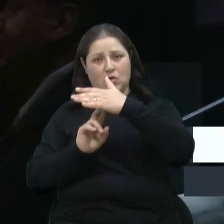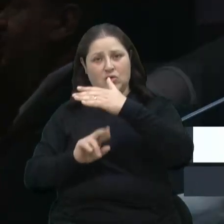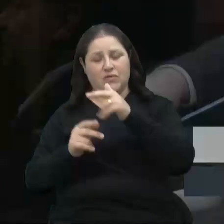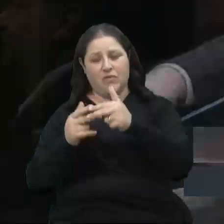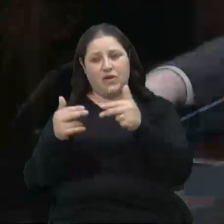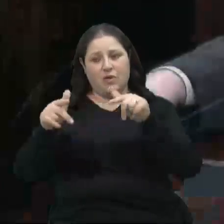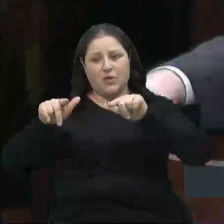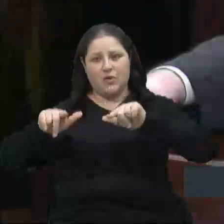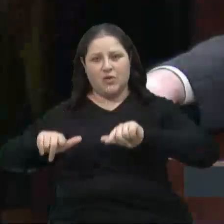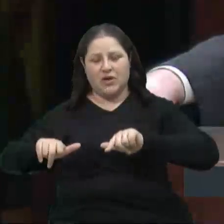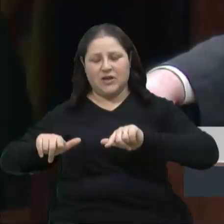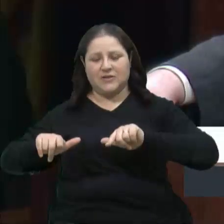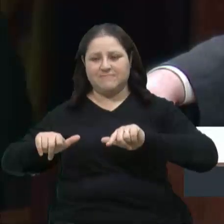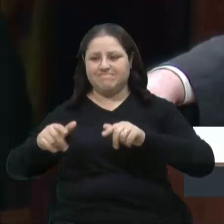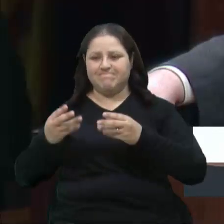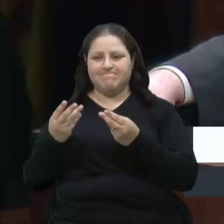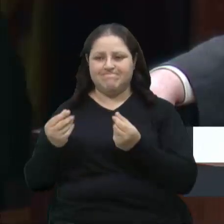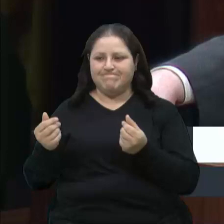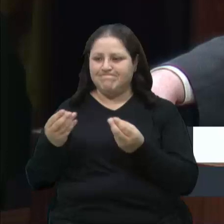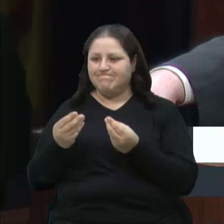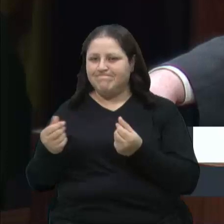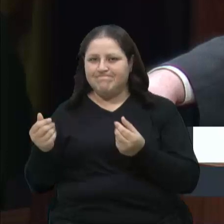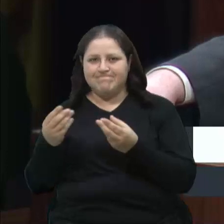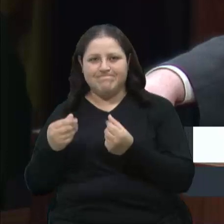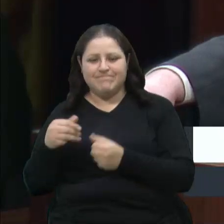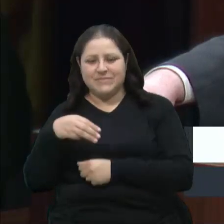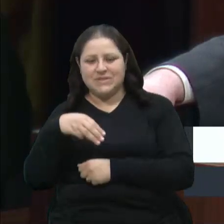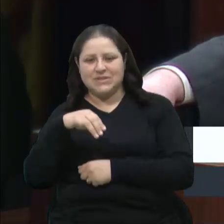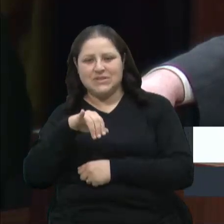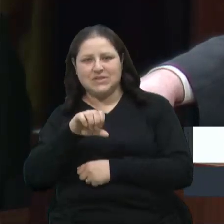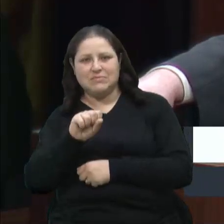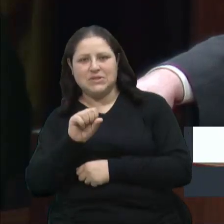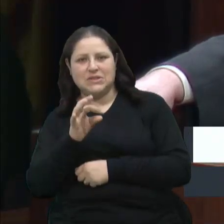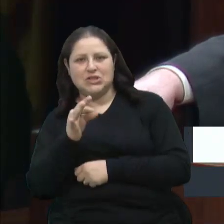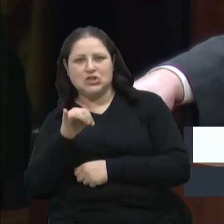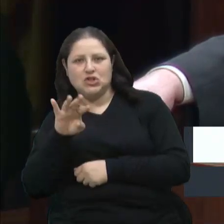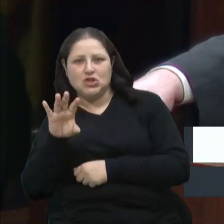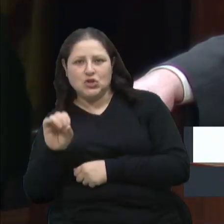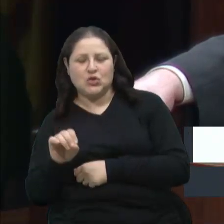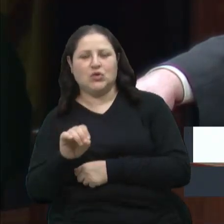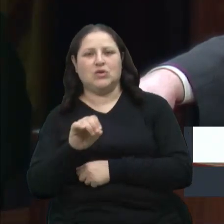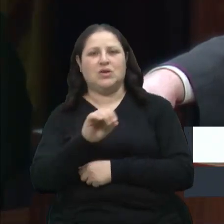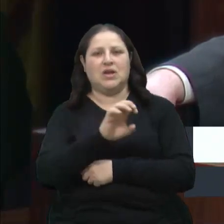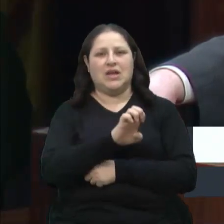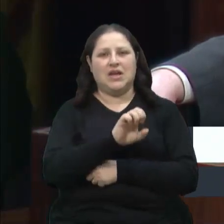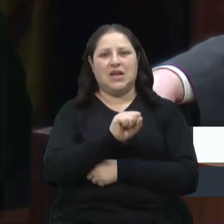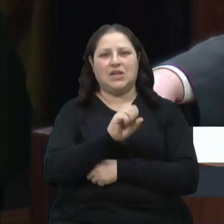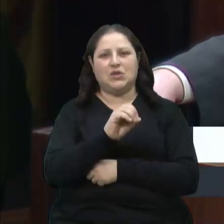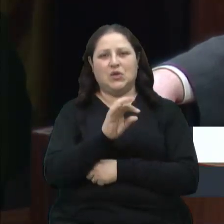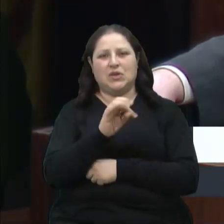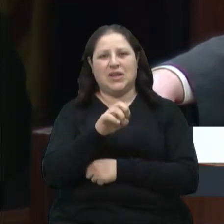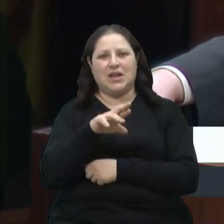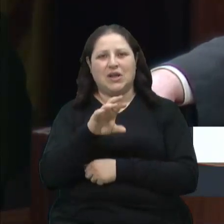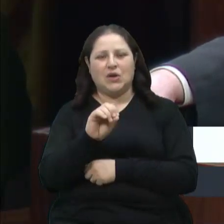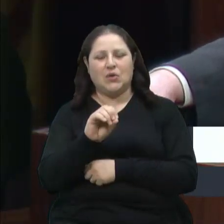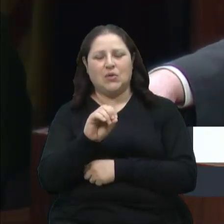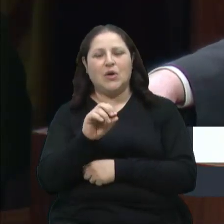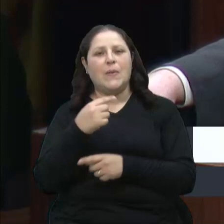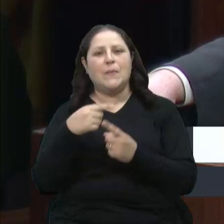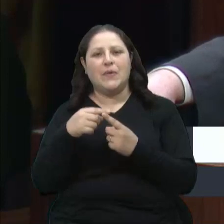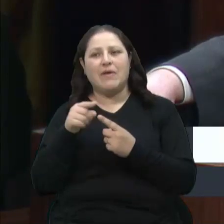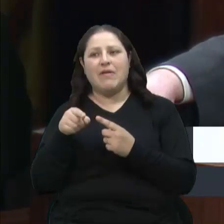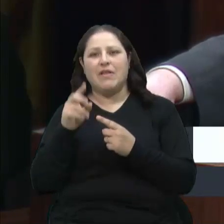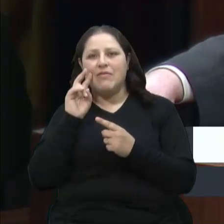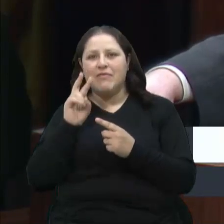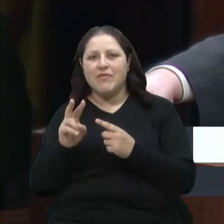místico, um tanto quanto esotérico, um tanto quanto... Porque ali você vê despedidas, você vê abraços, você vê chegadas e